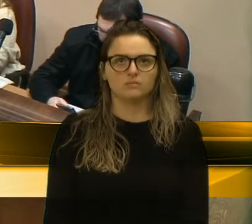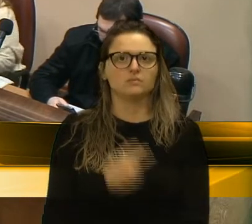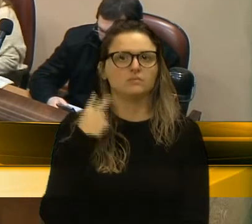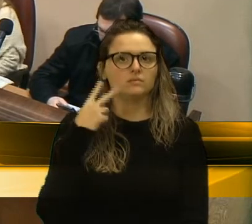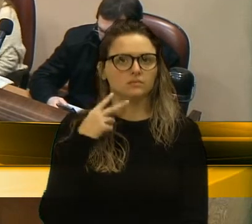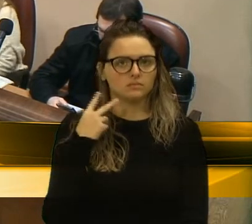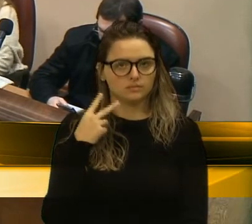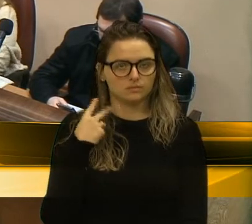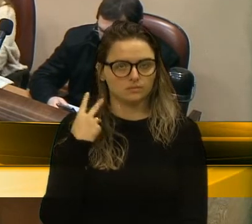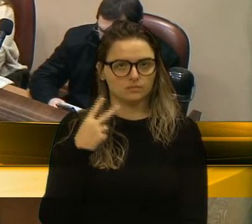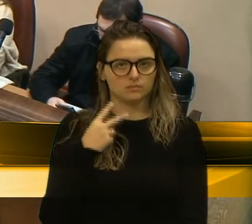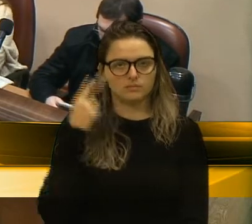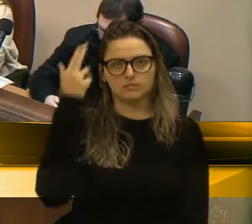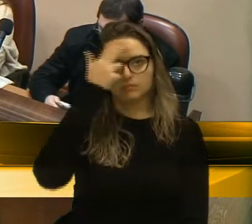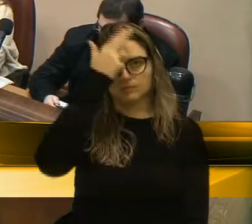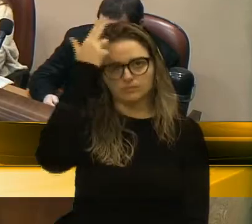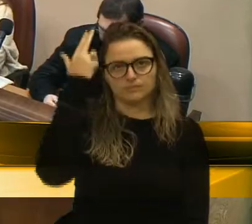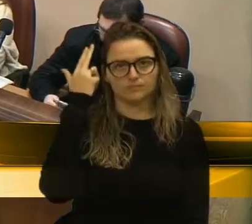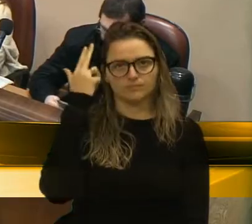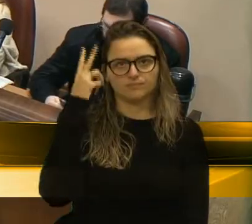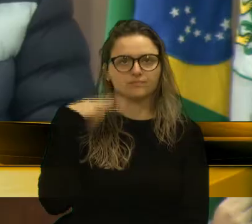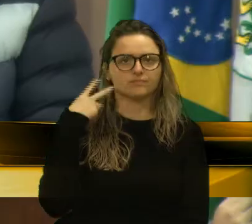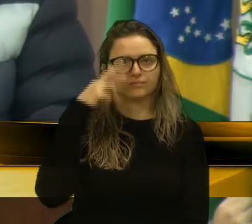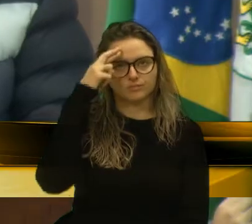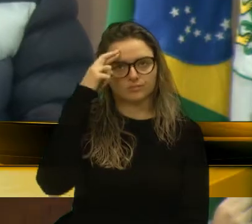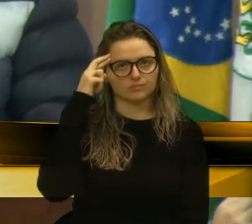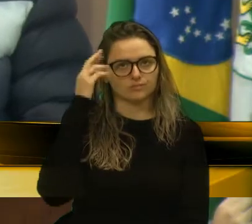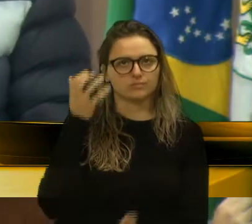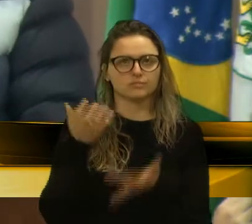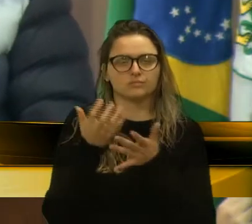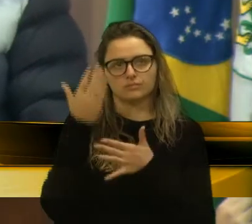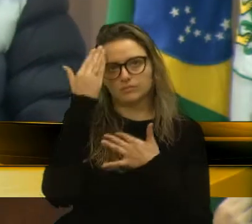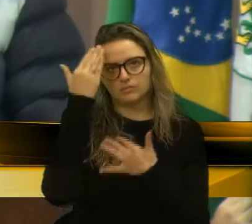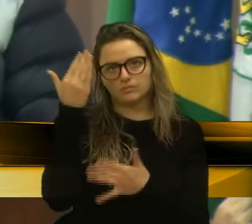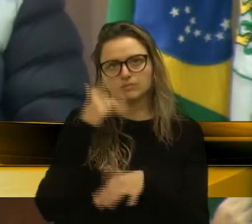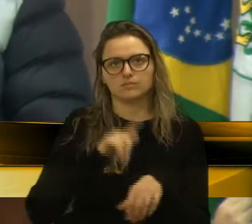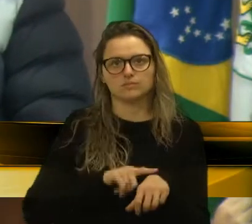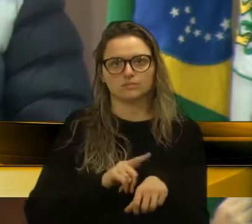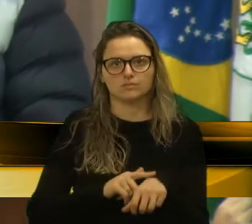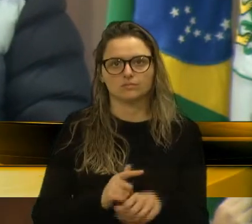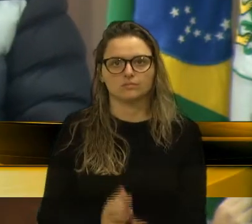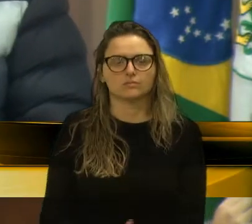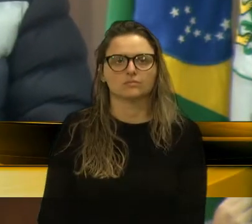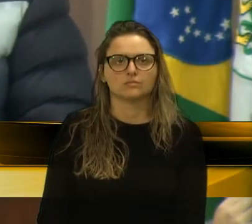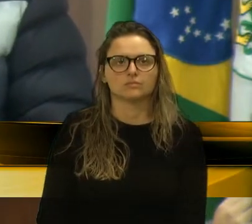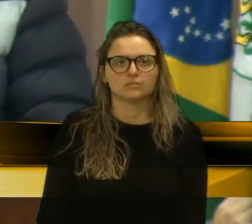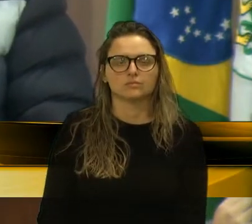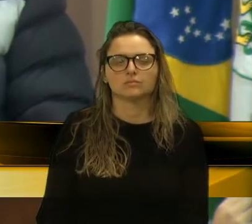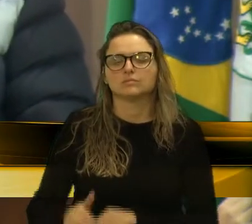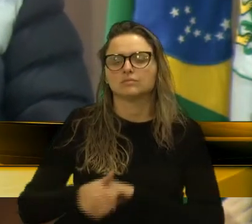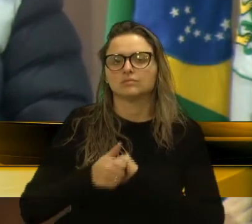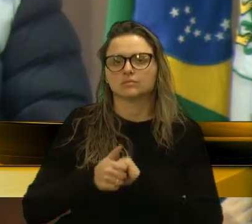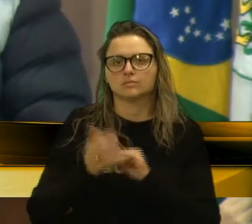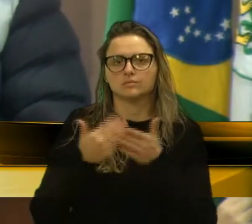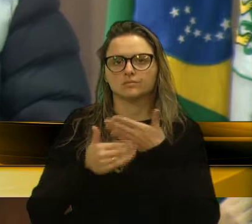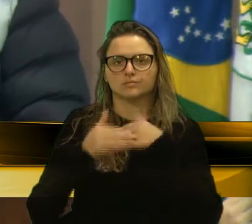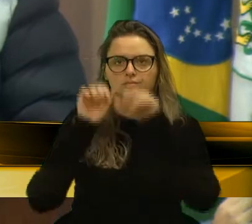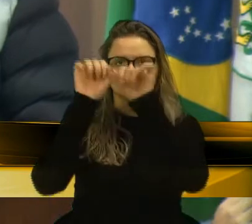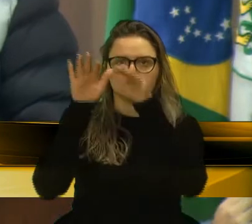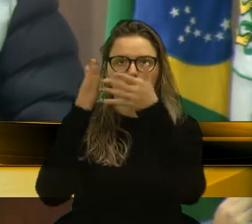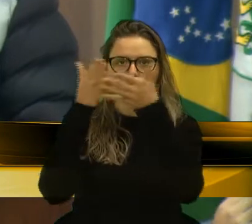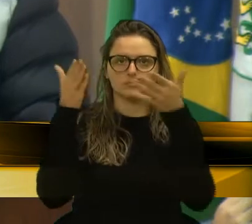vereador Flávio Cassina, vereador Rafael, quero agradecer o espaço, a saudação a todos os